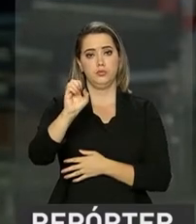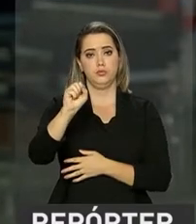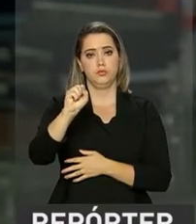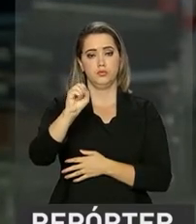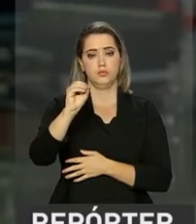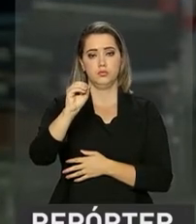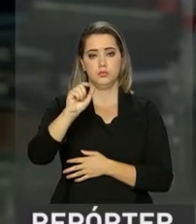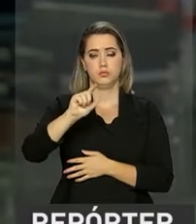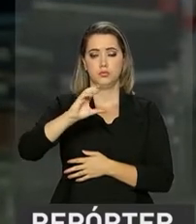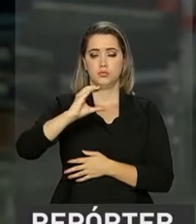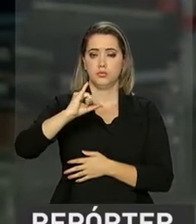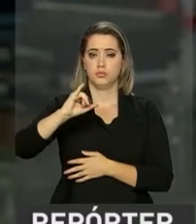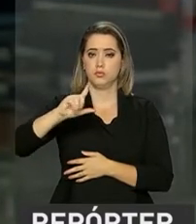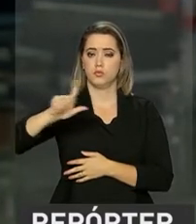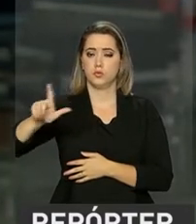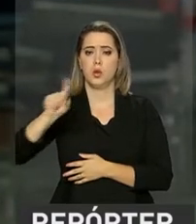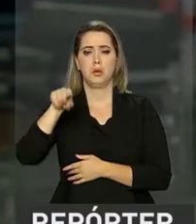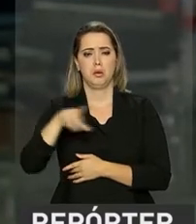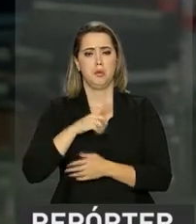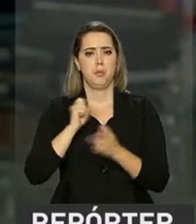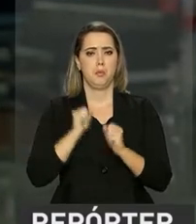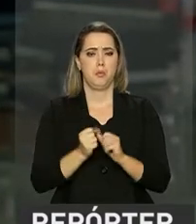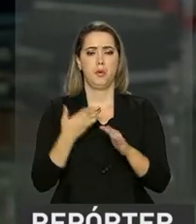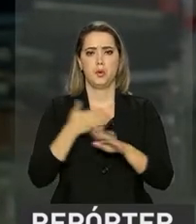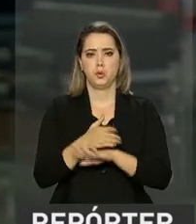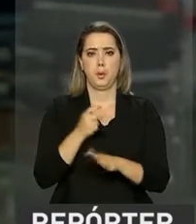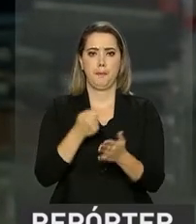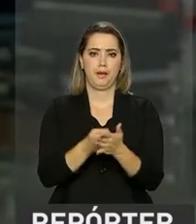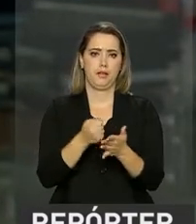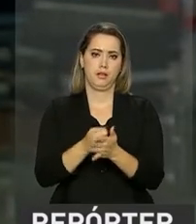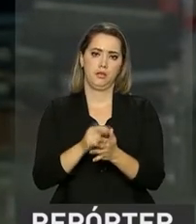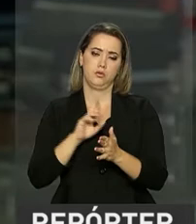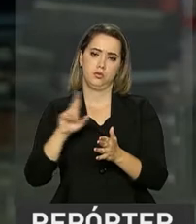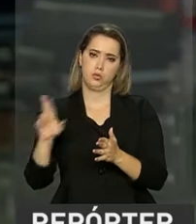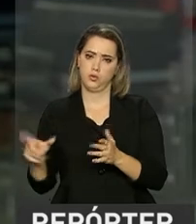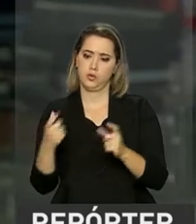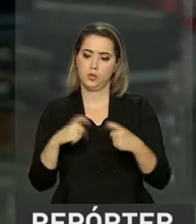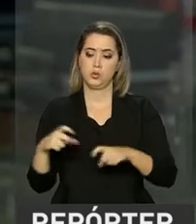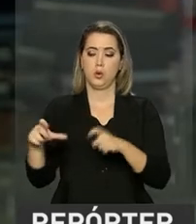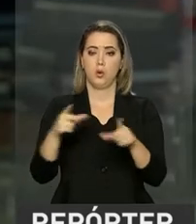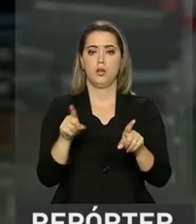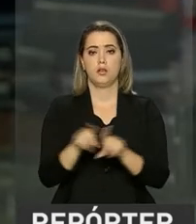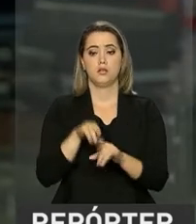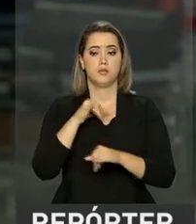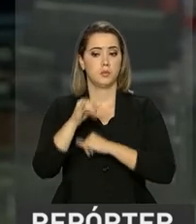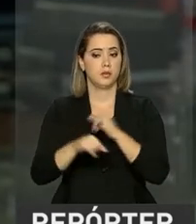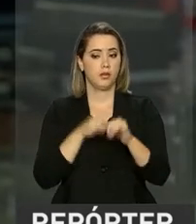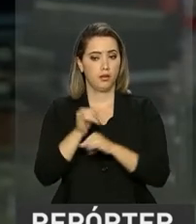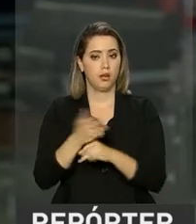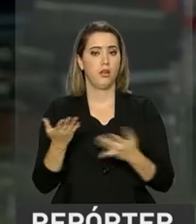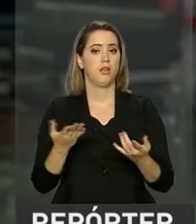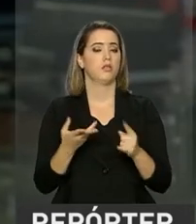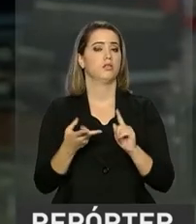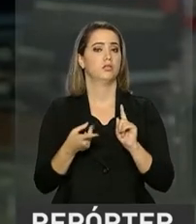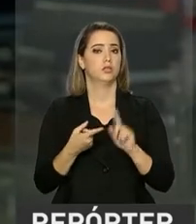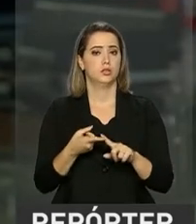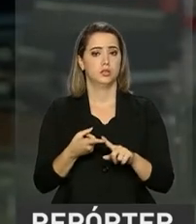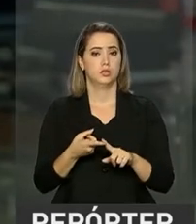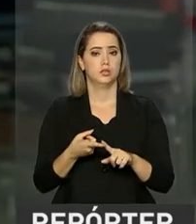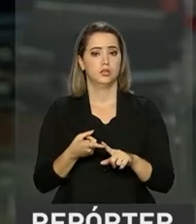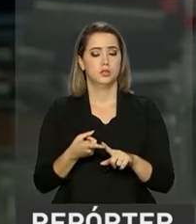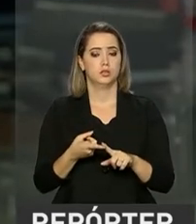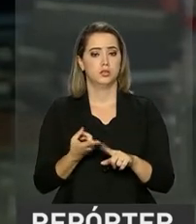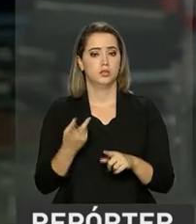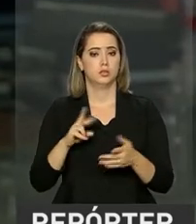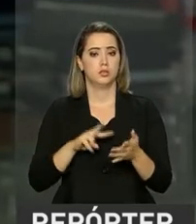canais alternativos para a efetuação deste pagamento por exemplo internet banking pagar pela internet